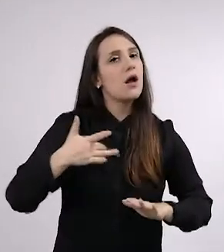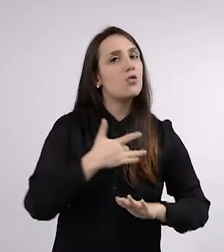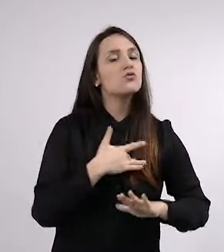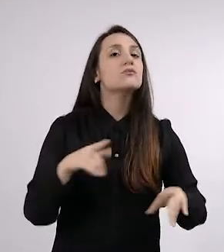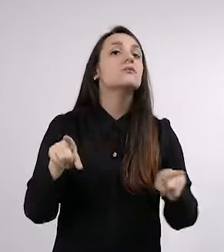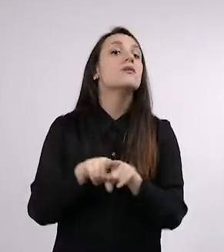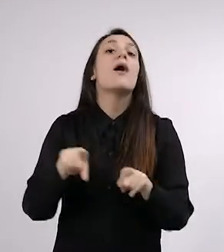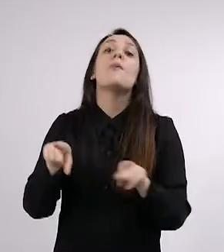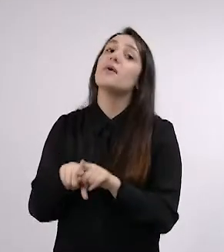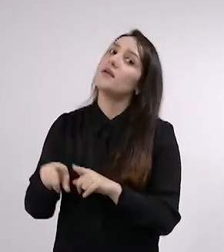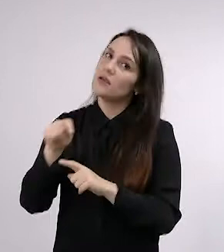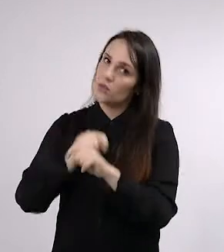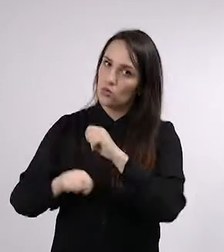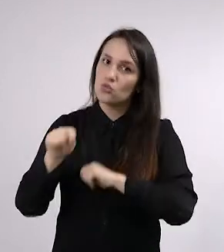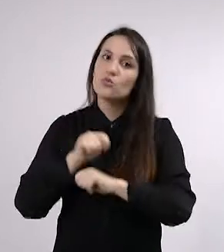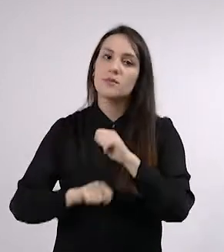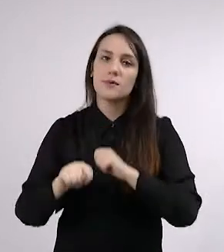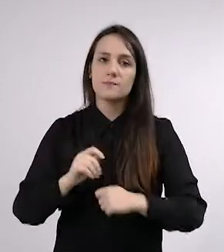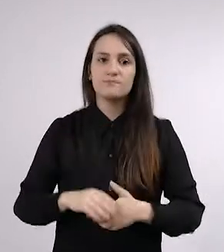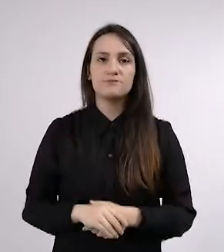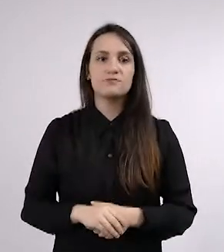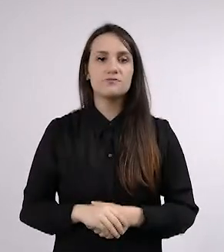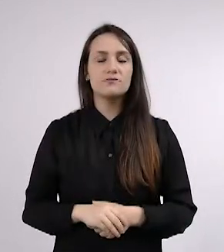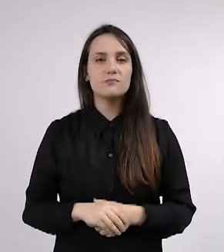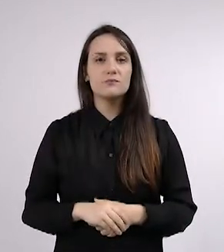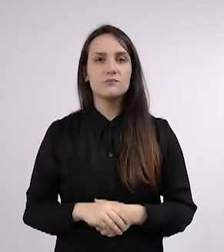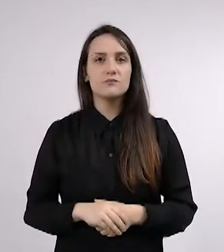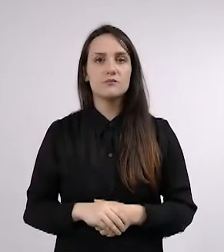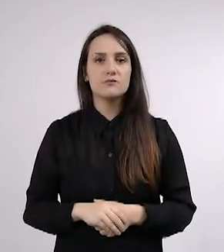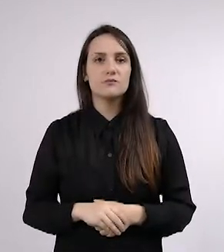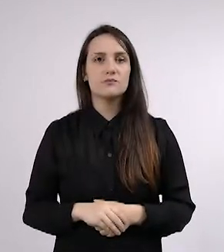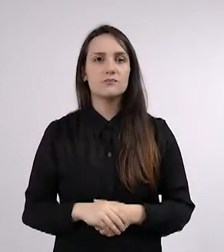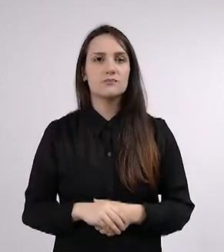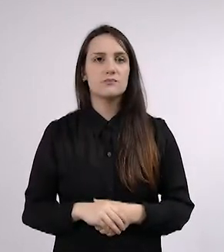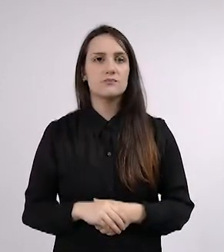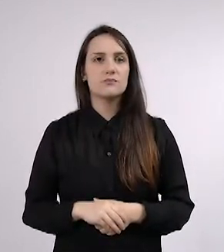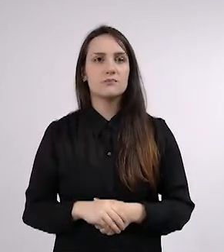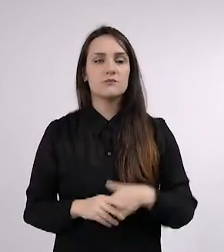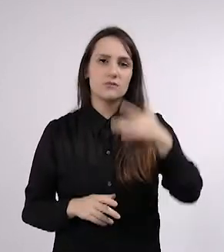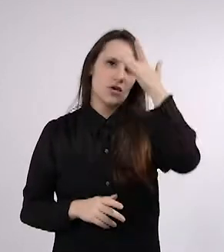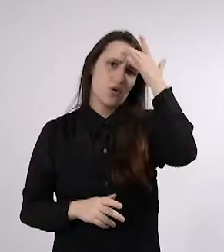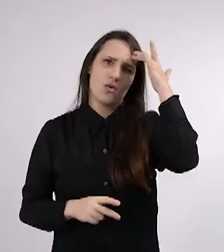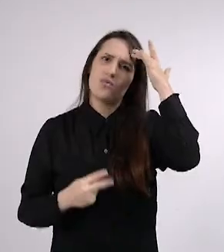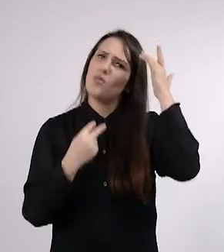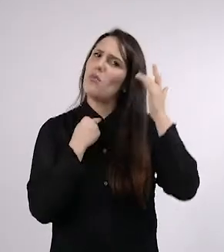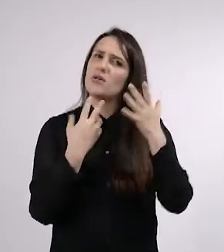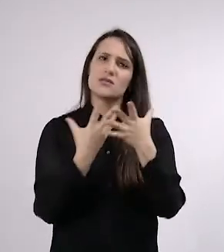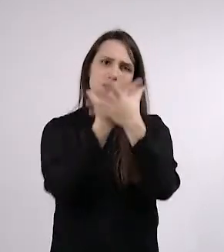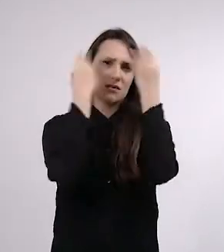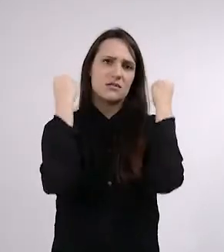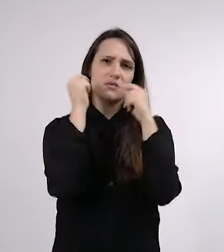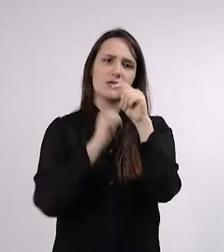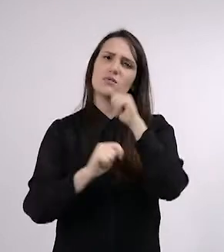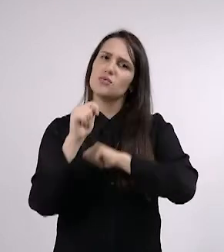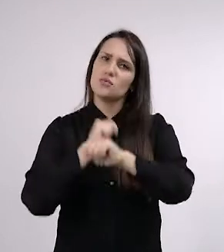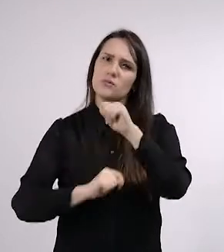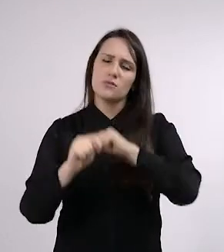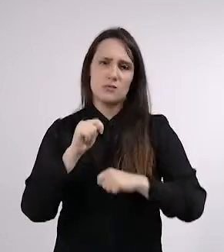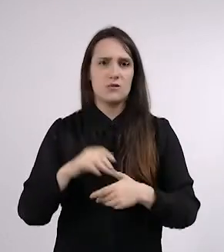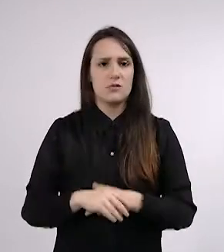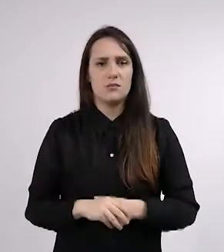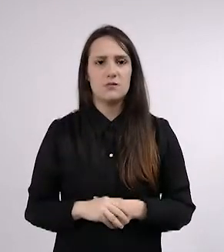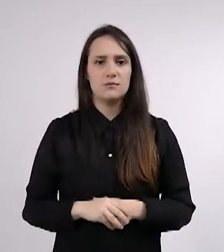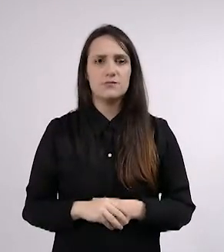saúde e com um olhar voltado para a economia. Ninguém pode deixar de prestar atenção na economia do estado, mas tem uma coisa